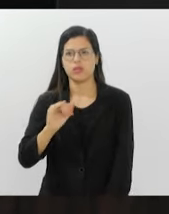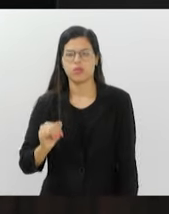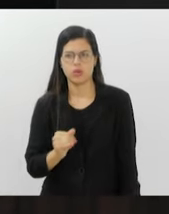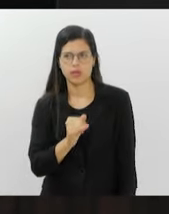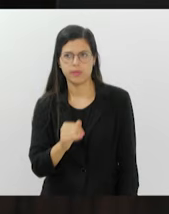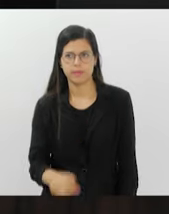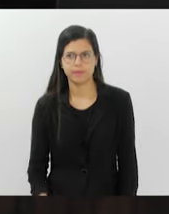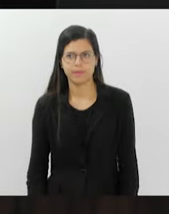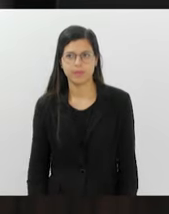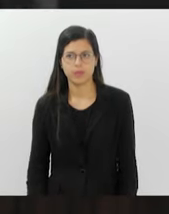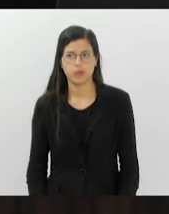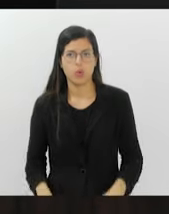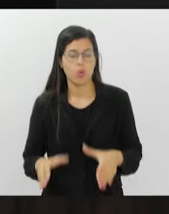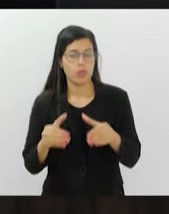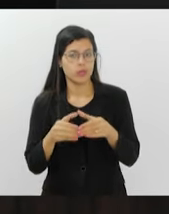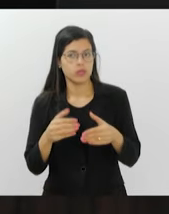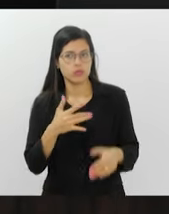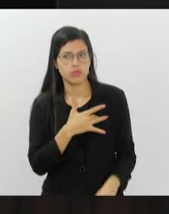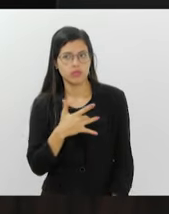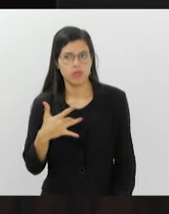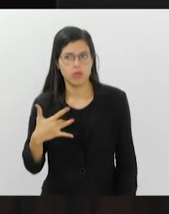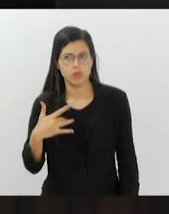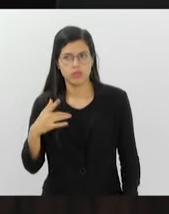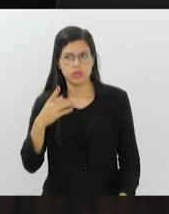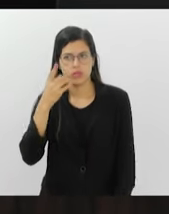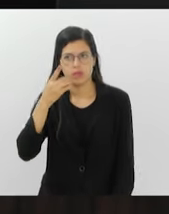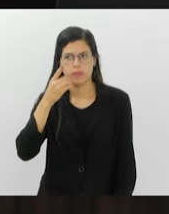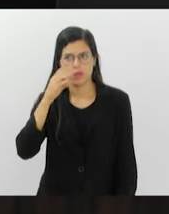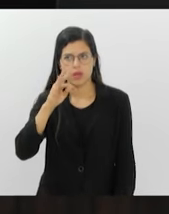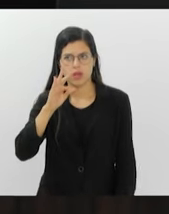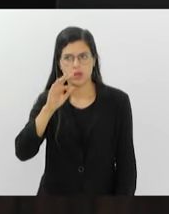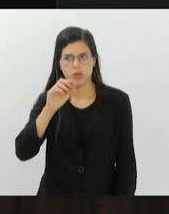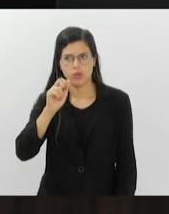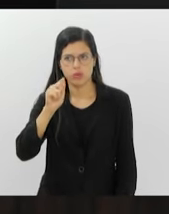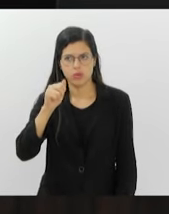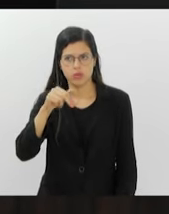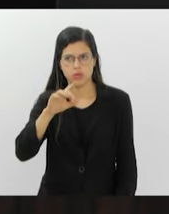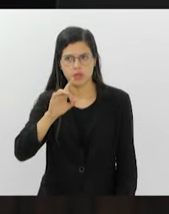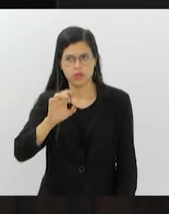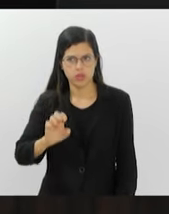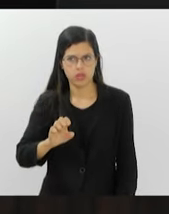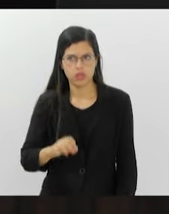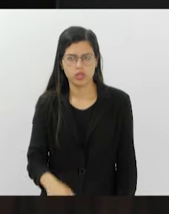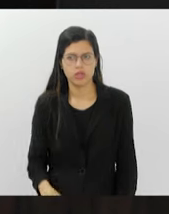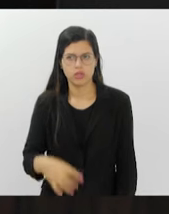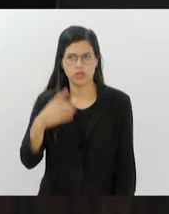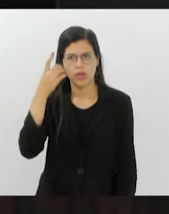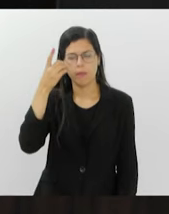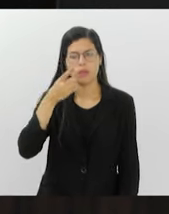AJ pela comissão de saúde Deputado T Vieira